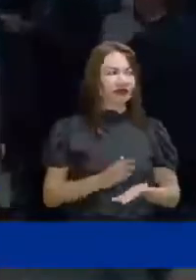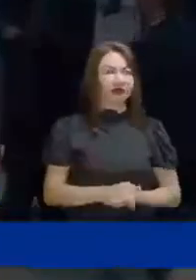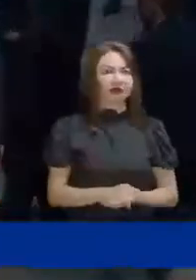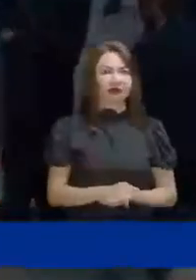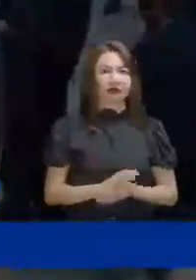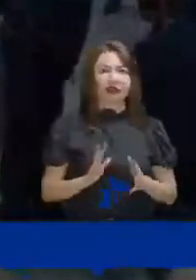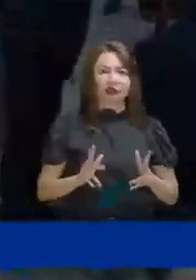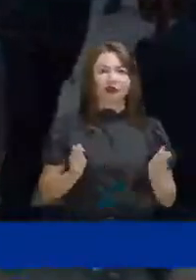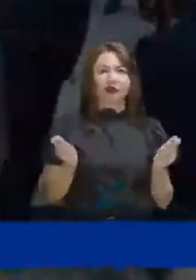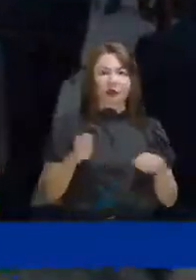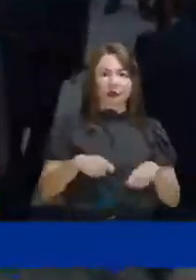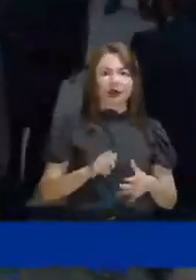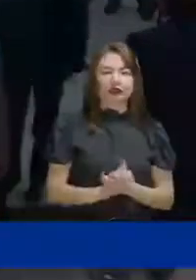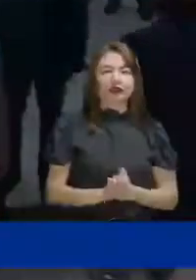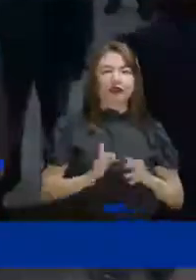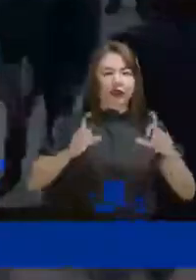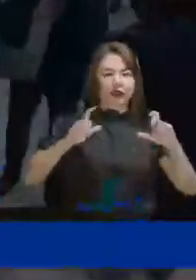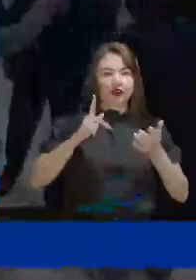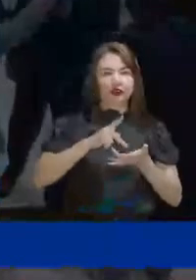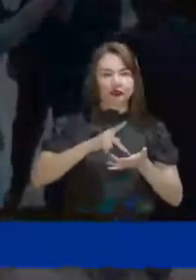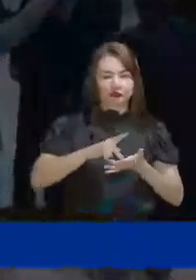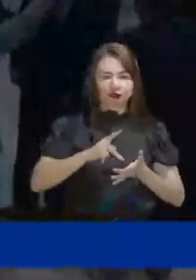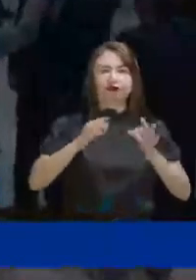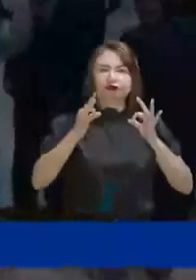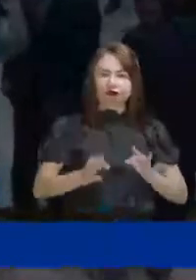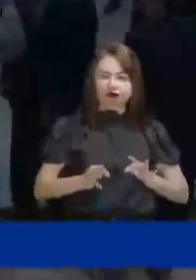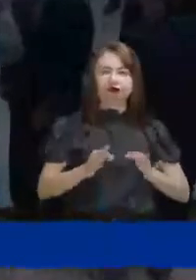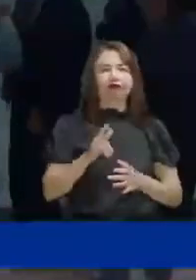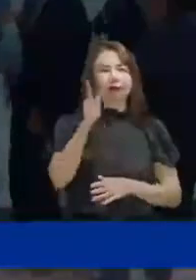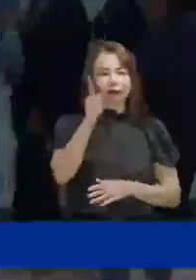Octagésima quinta. Todos possam levar esse registro.